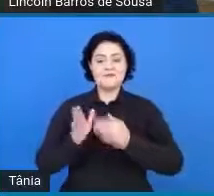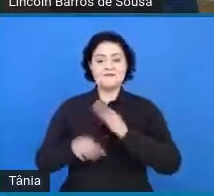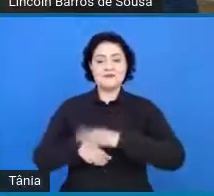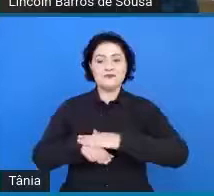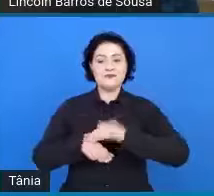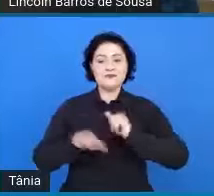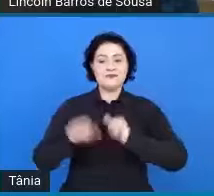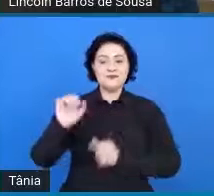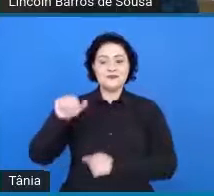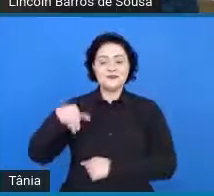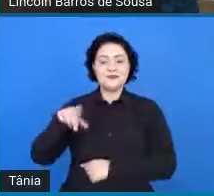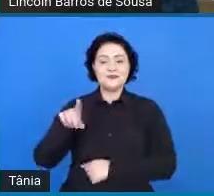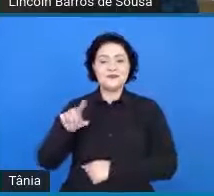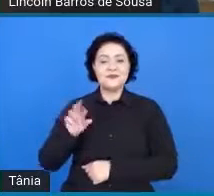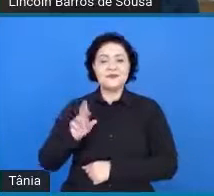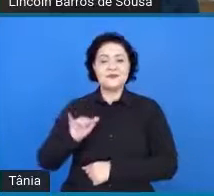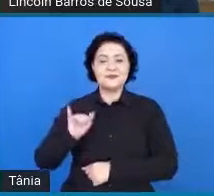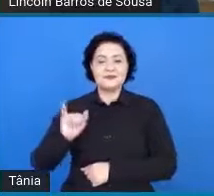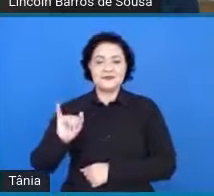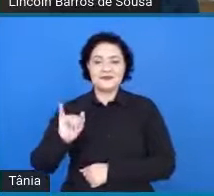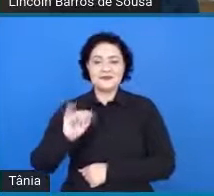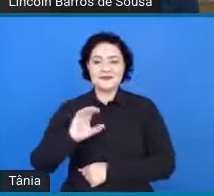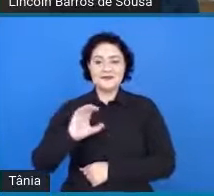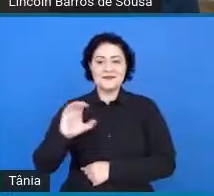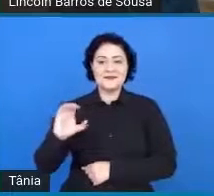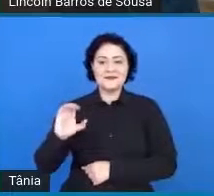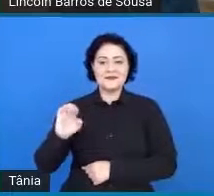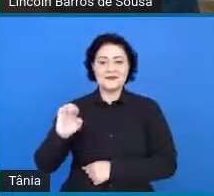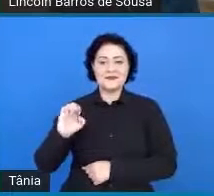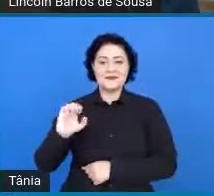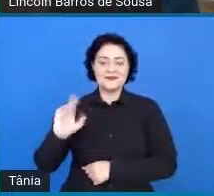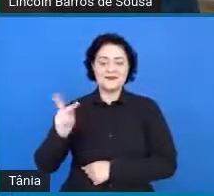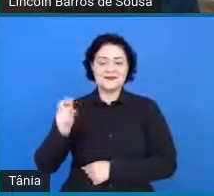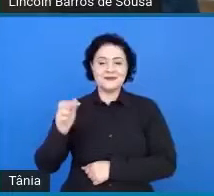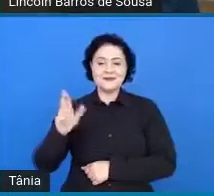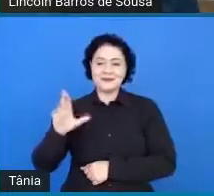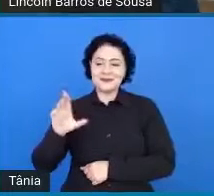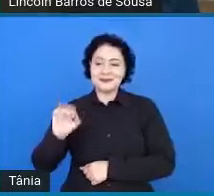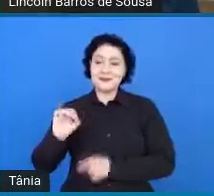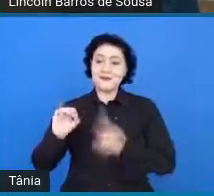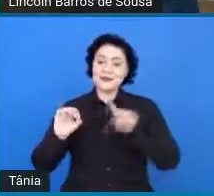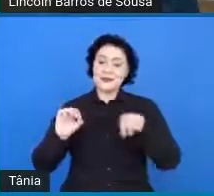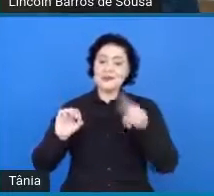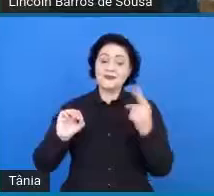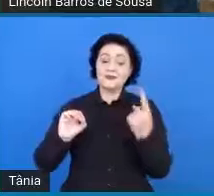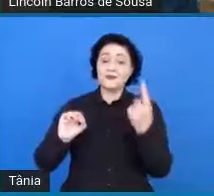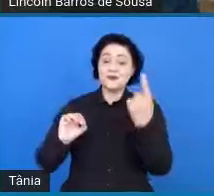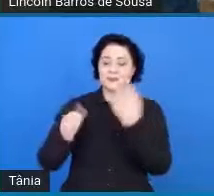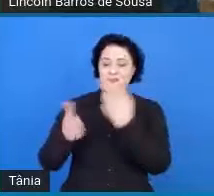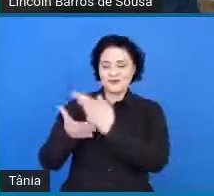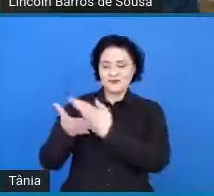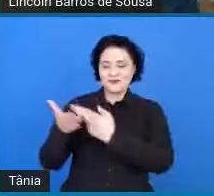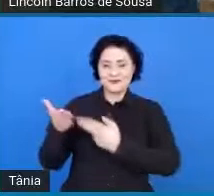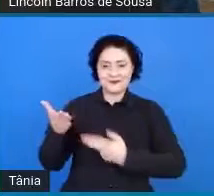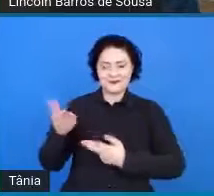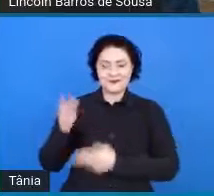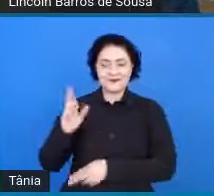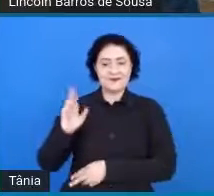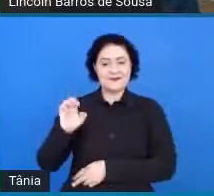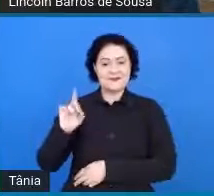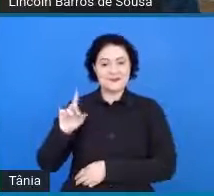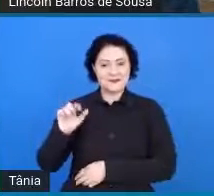André Andrey cechelero é um dos nossos redatores e nós gostaríamos